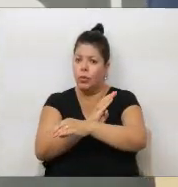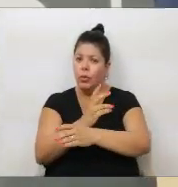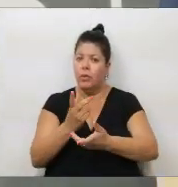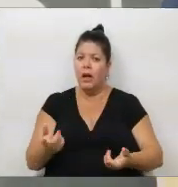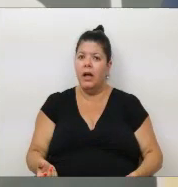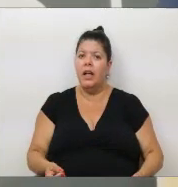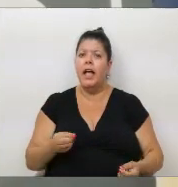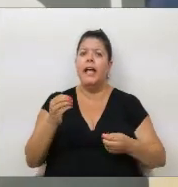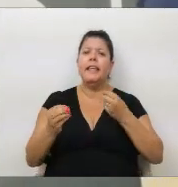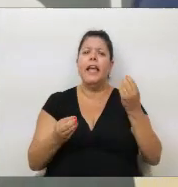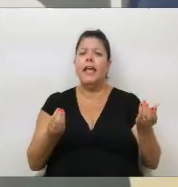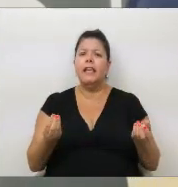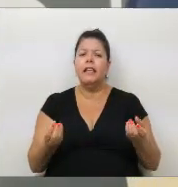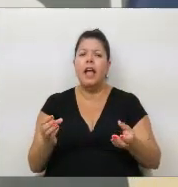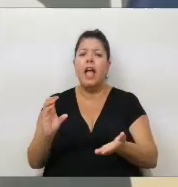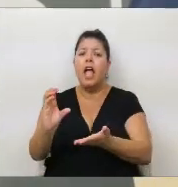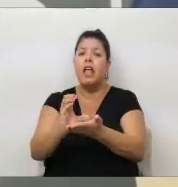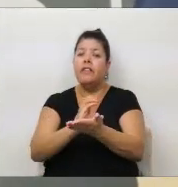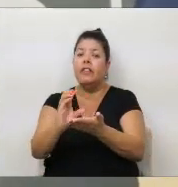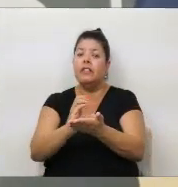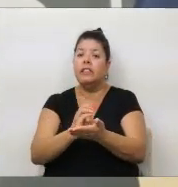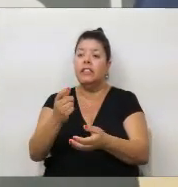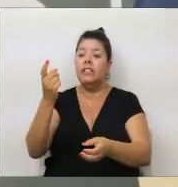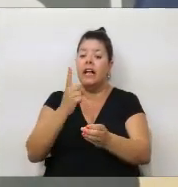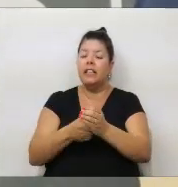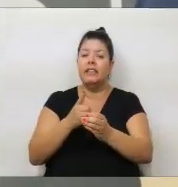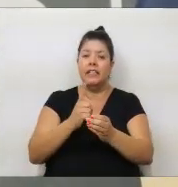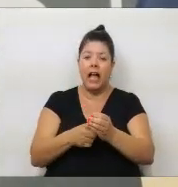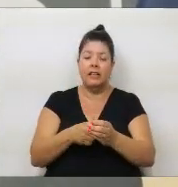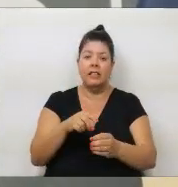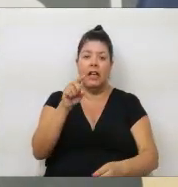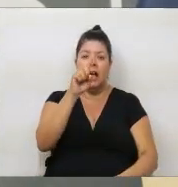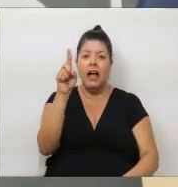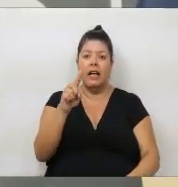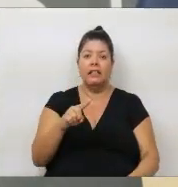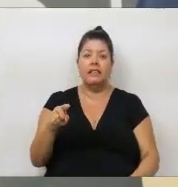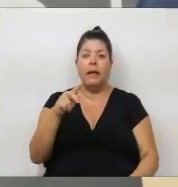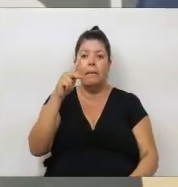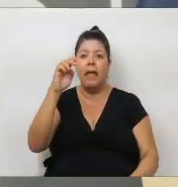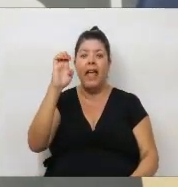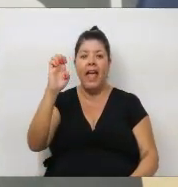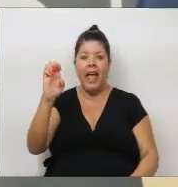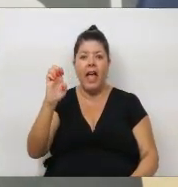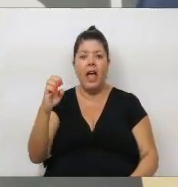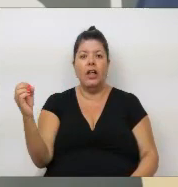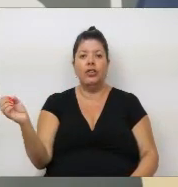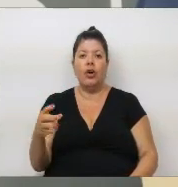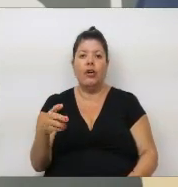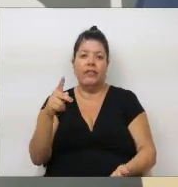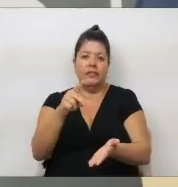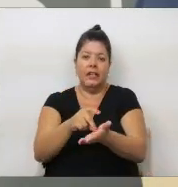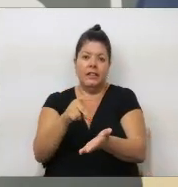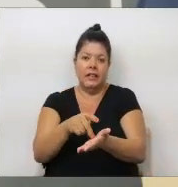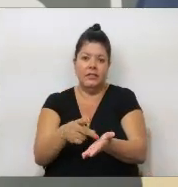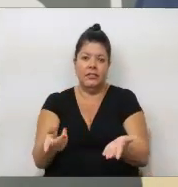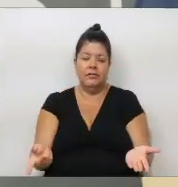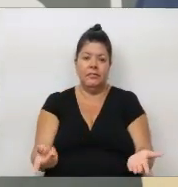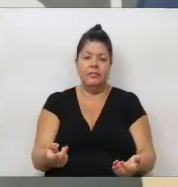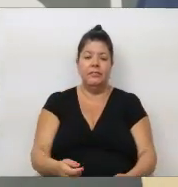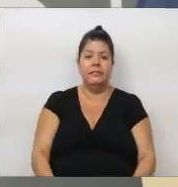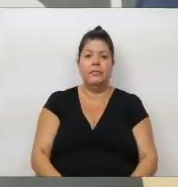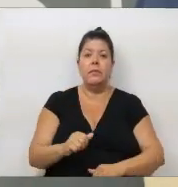uma... porque a ZPE, eu acho que hoje nós é uma nova realidade. Entendeu? É uma